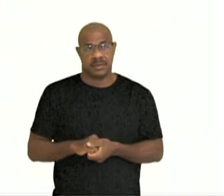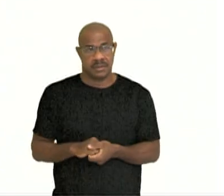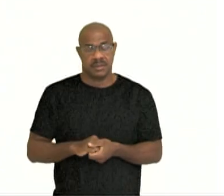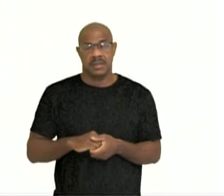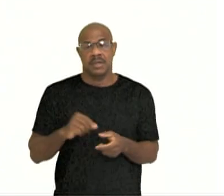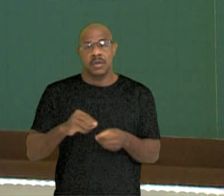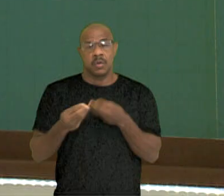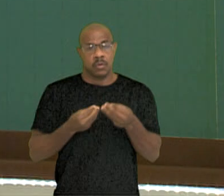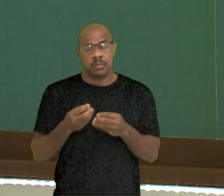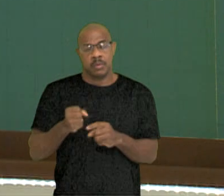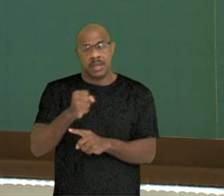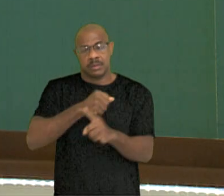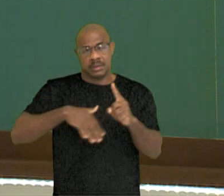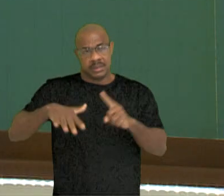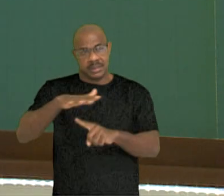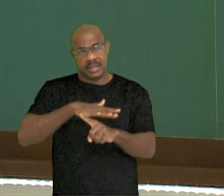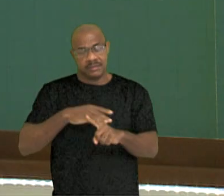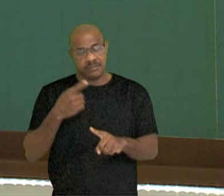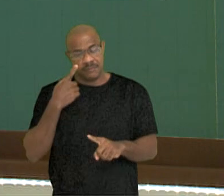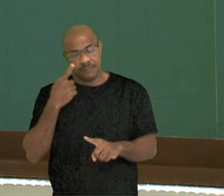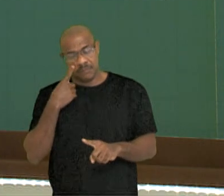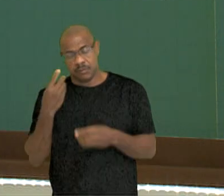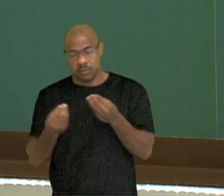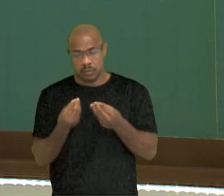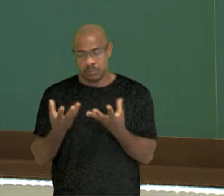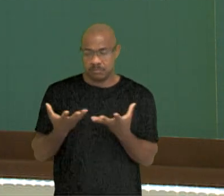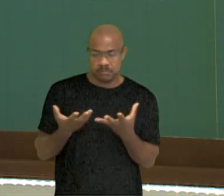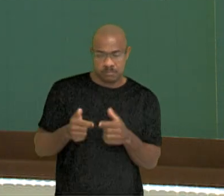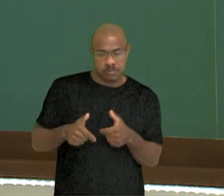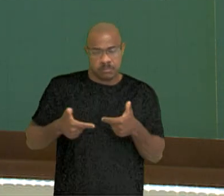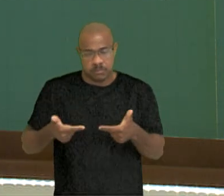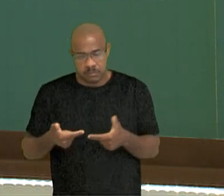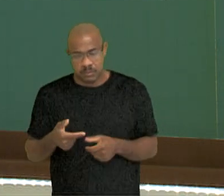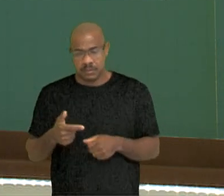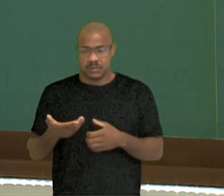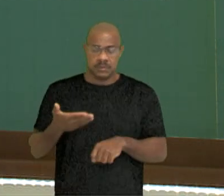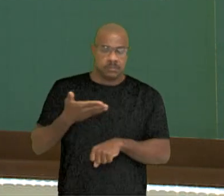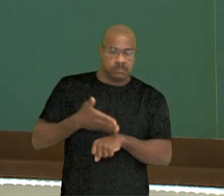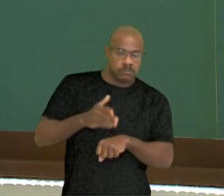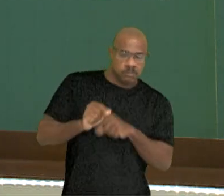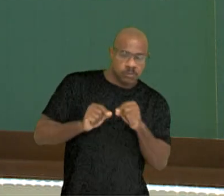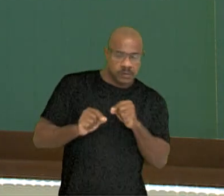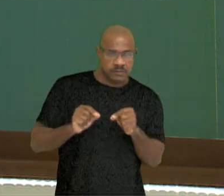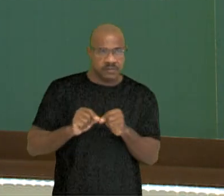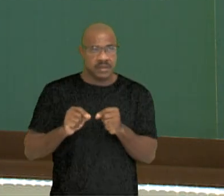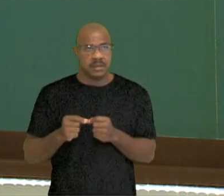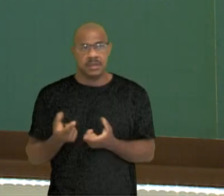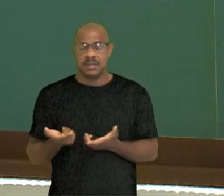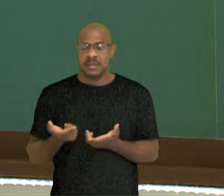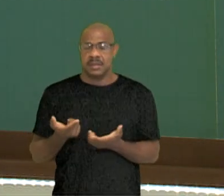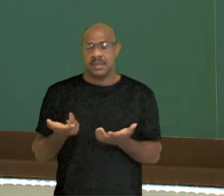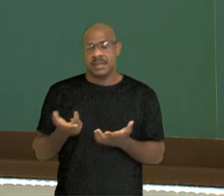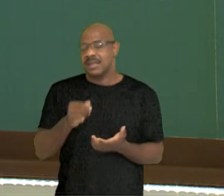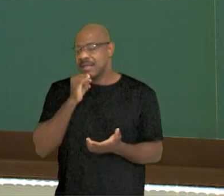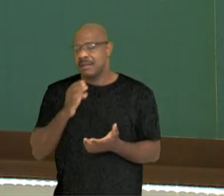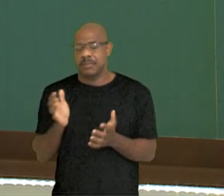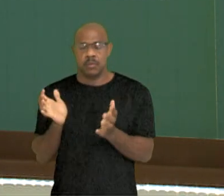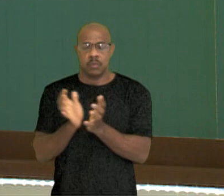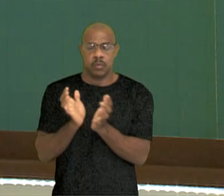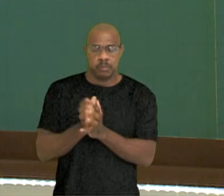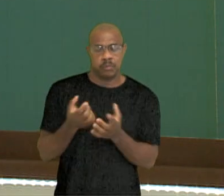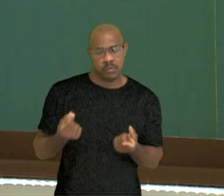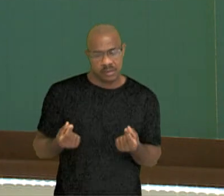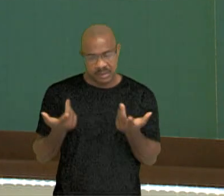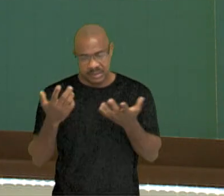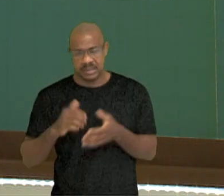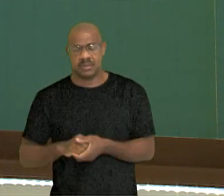ações. Então, que tal analisar a sociedade de hoje? A nobreza, os ricos, o povo, o clero, que é